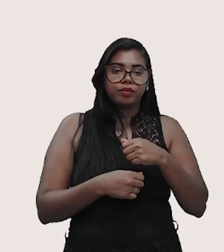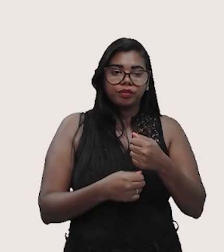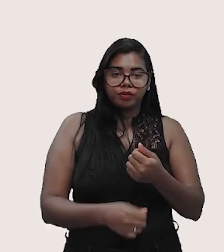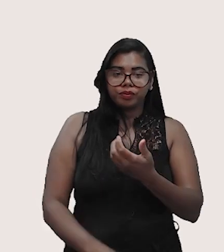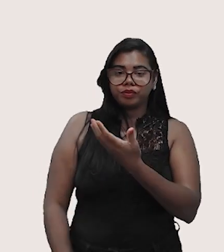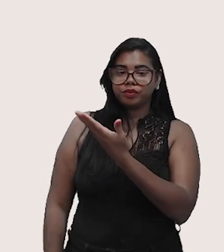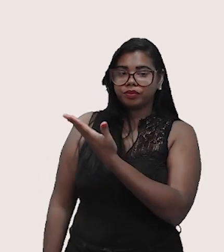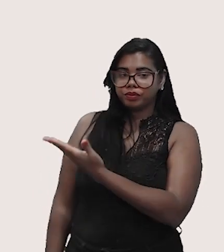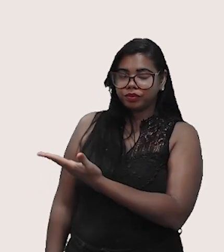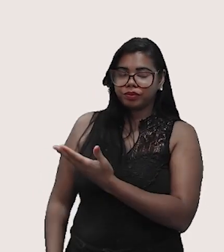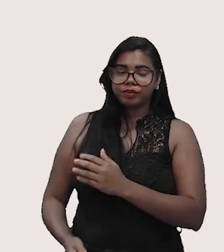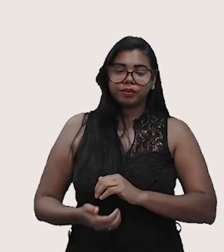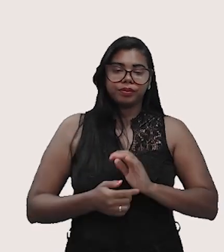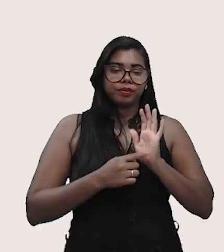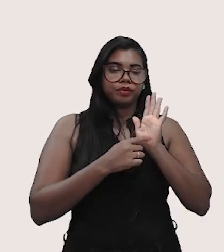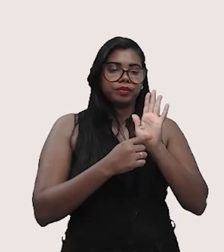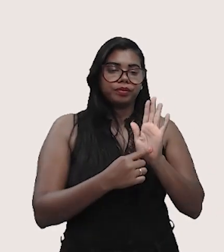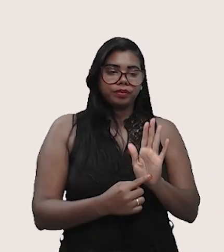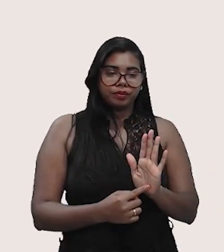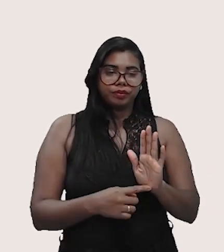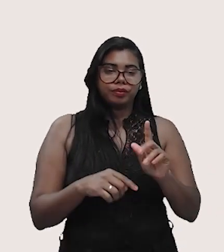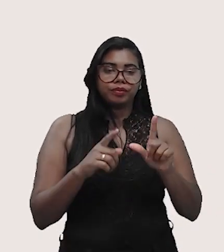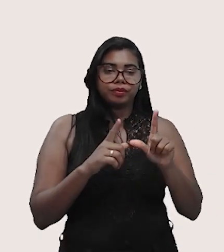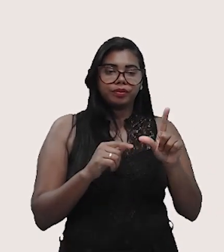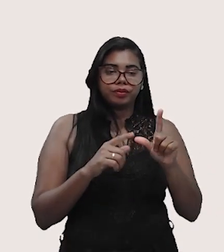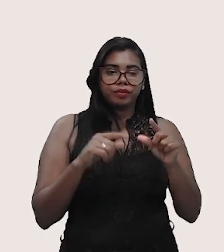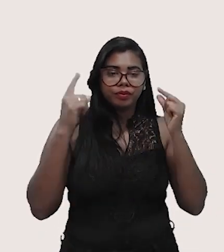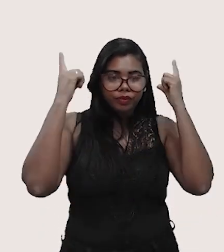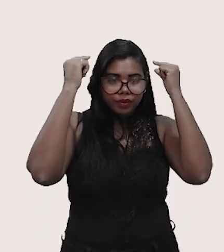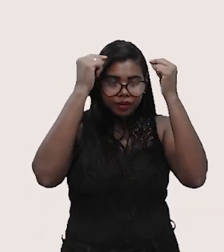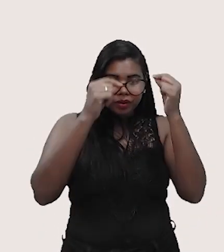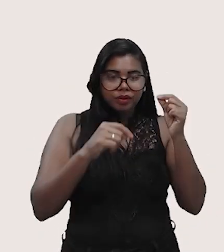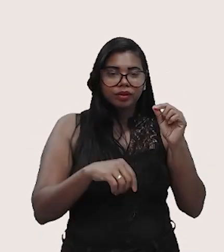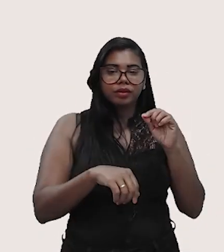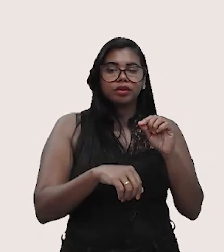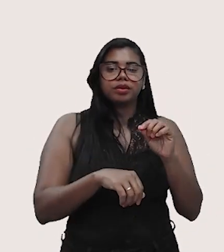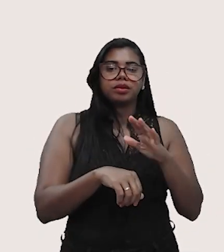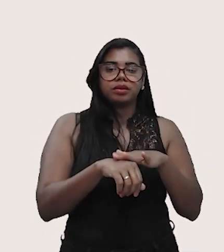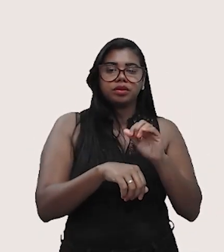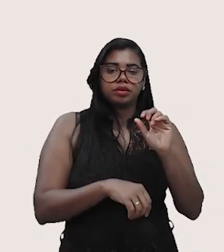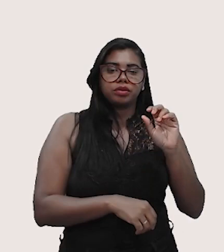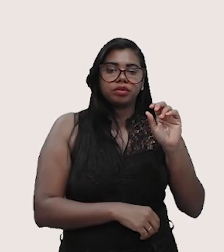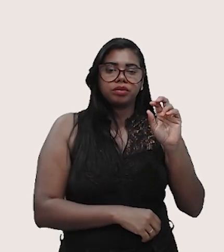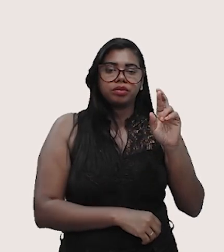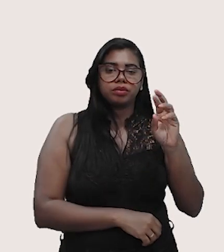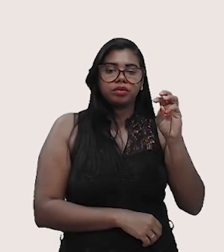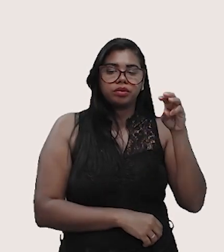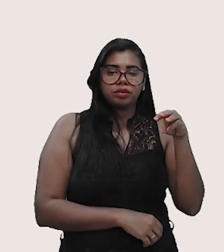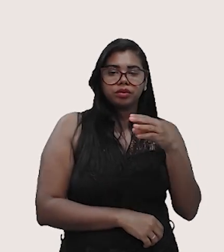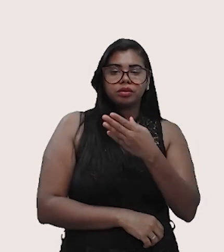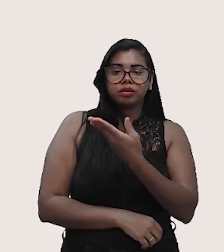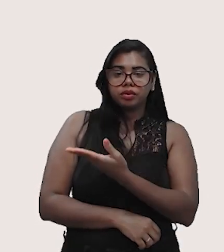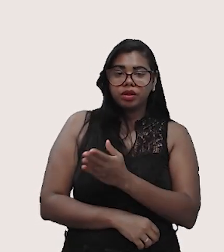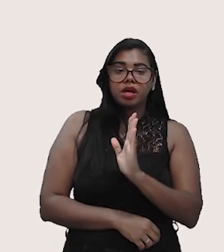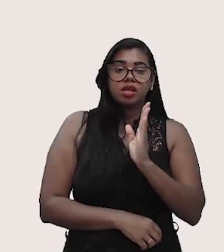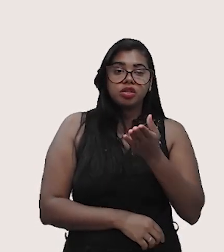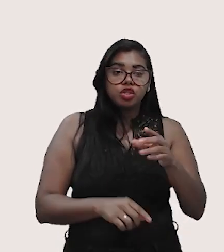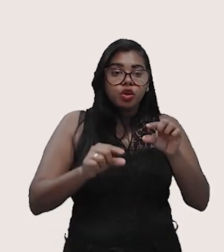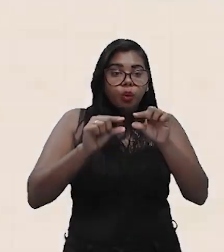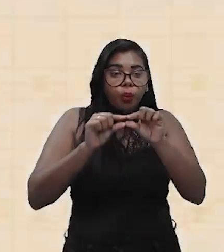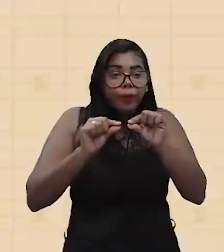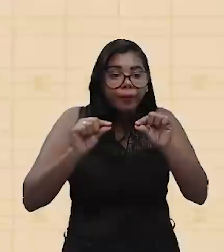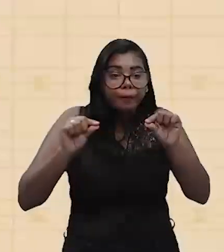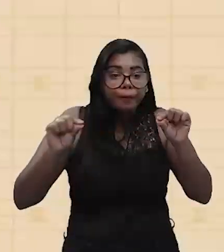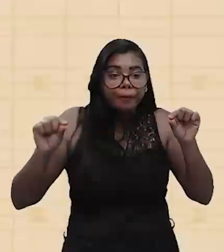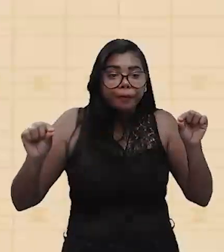sendo representado por uma letra grega chamada Rho. Já o comprimento do fio, o tamanho que o fio